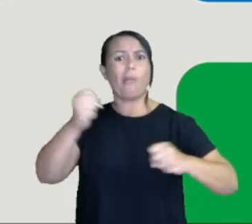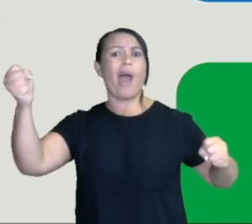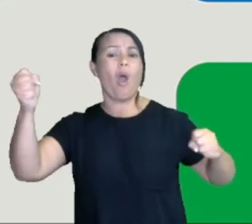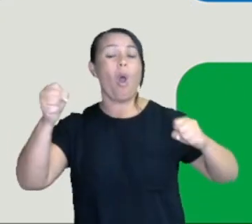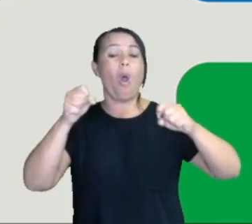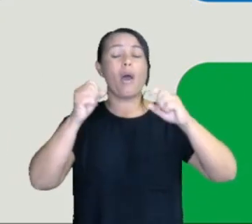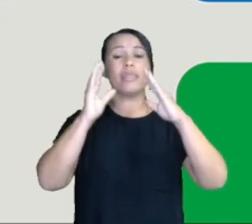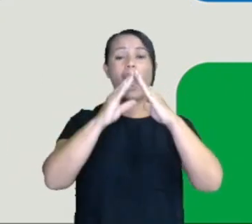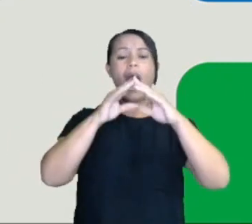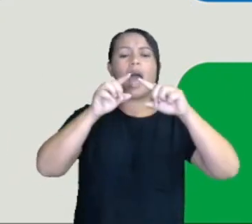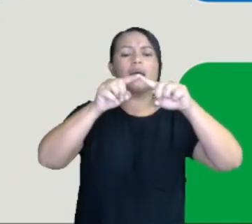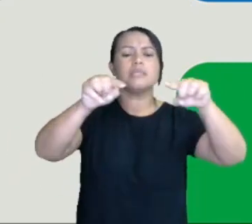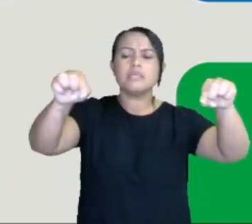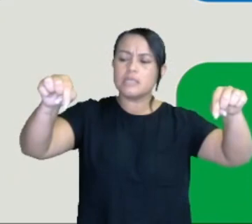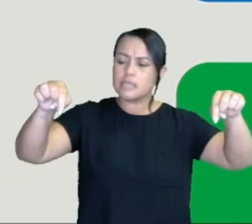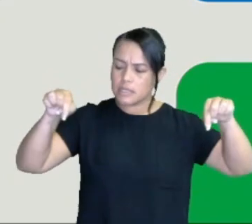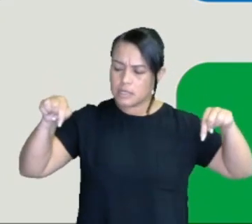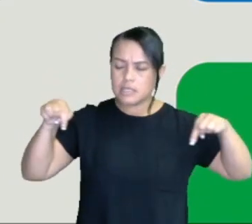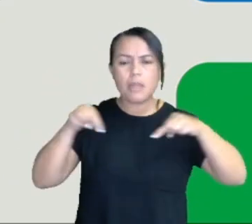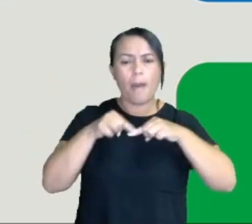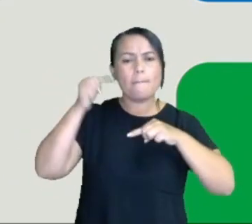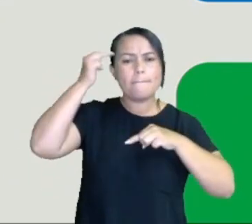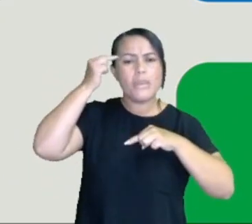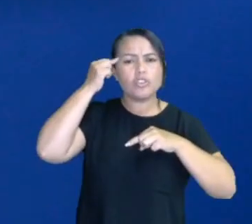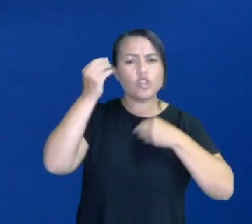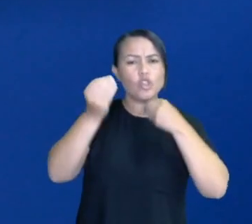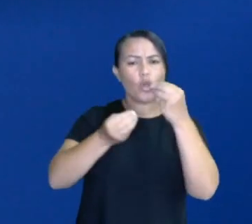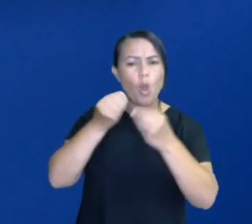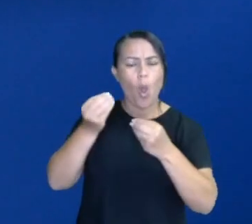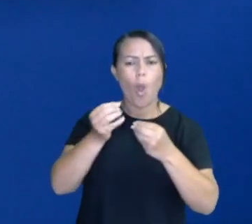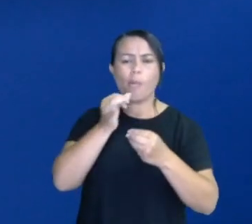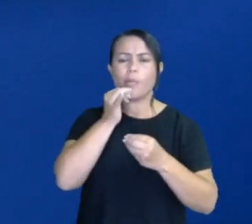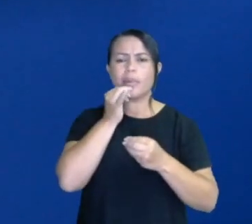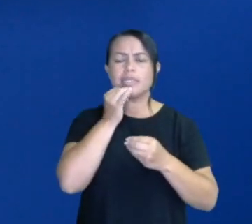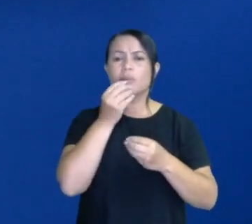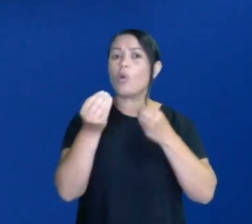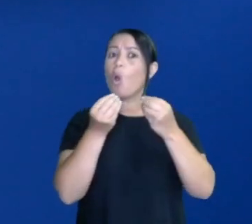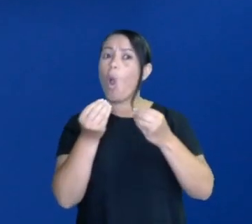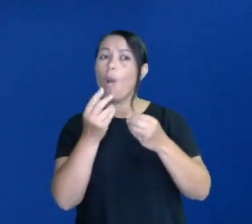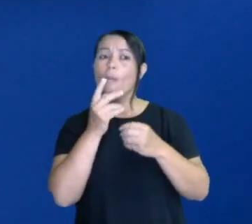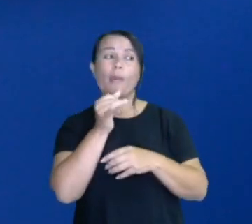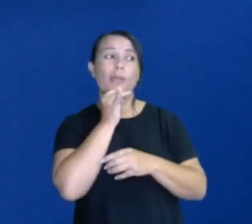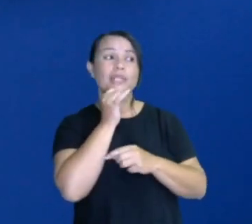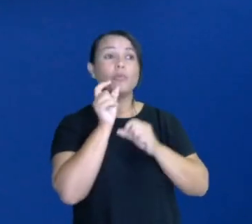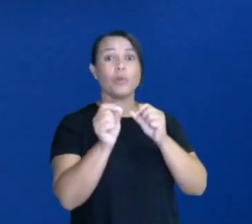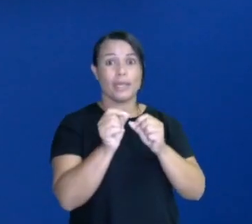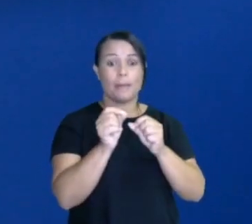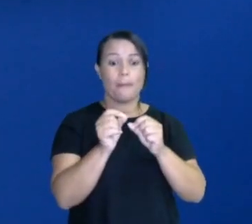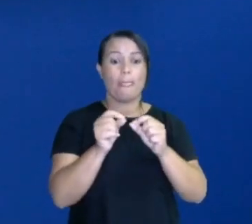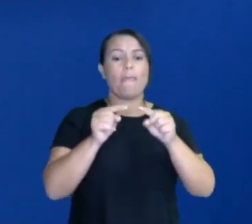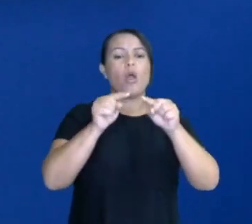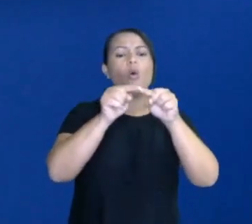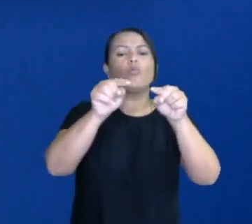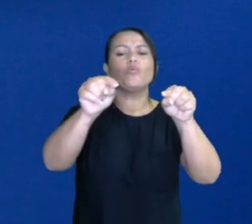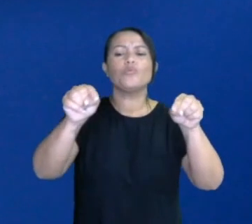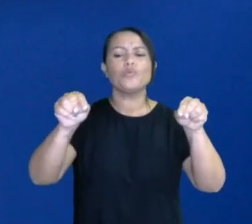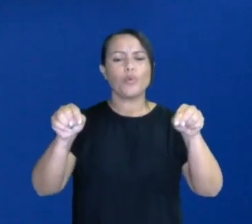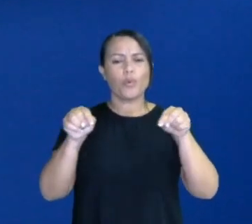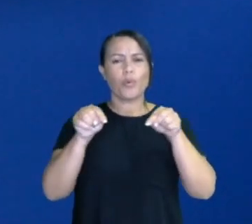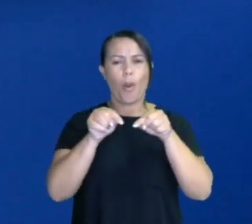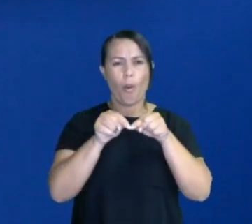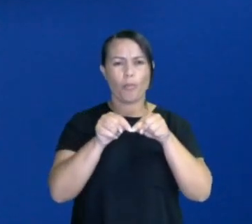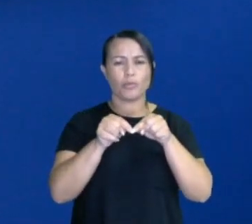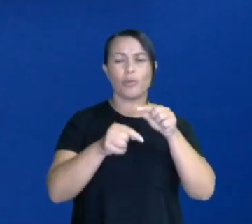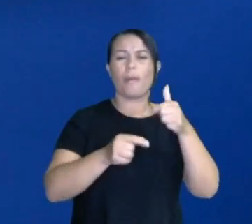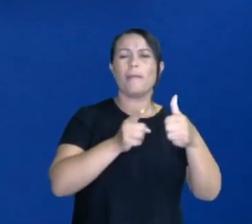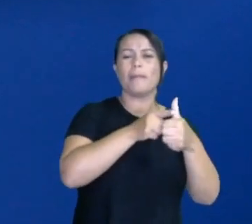delimitação. Então pensou na área como um todo, então qual o primeiro cômodo, certo? E você vai analisando parte por parte.